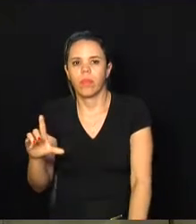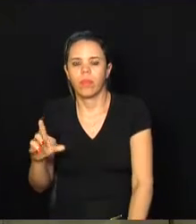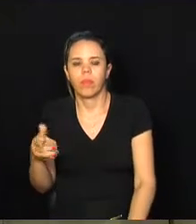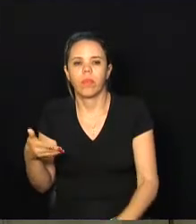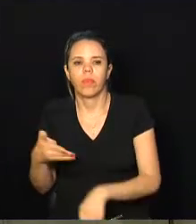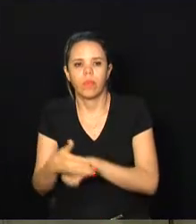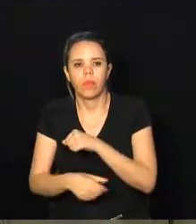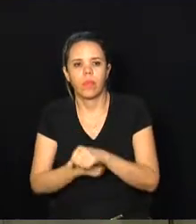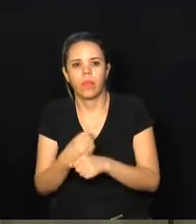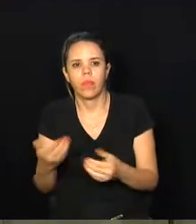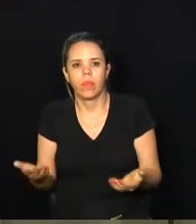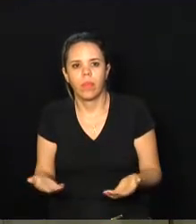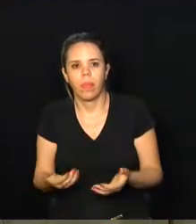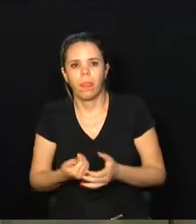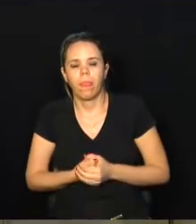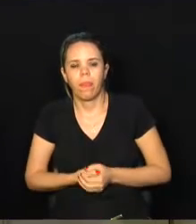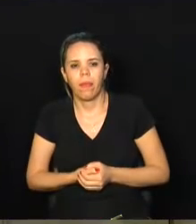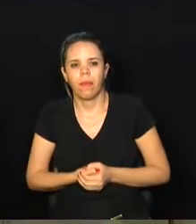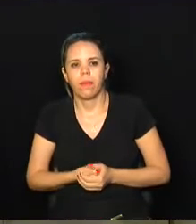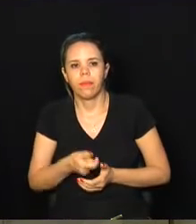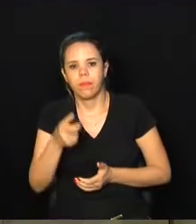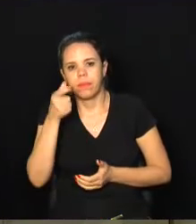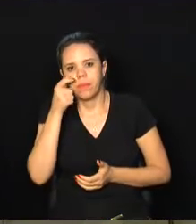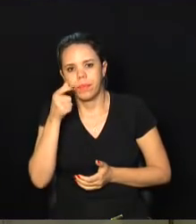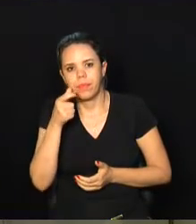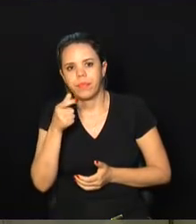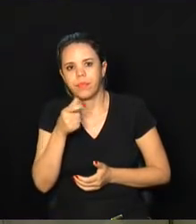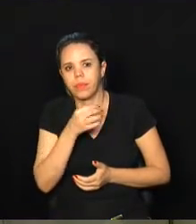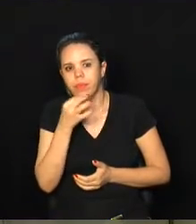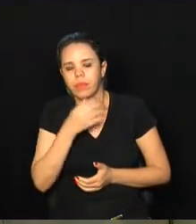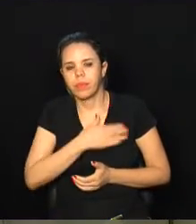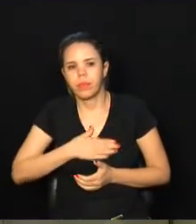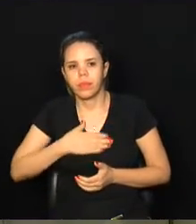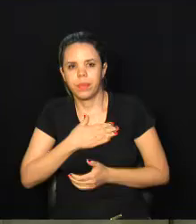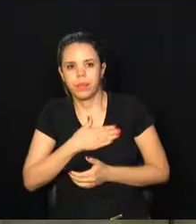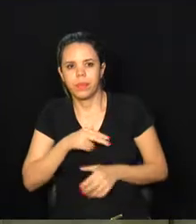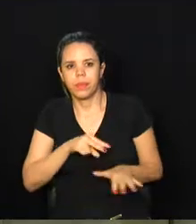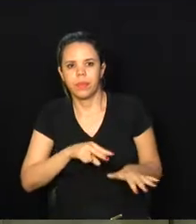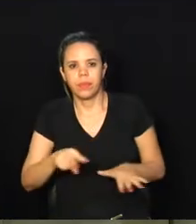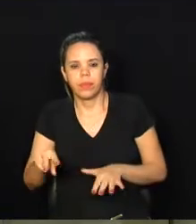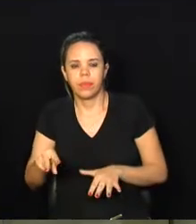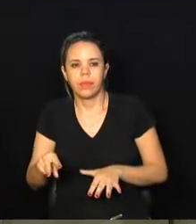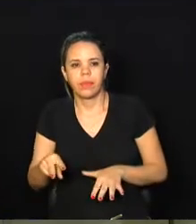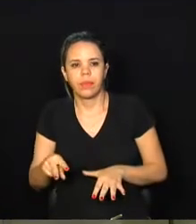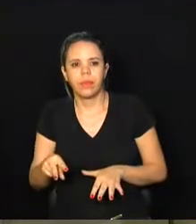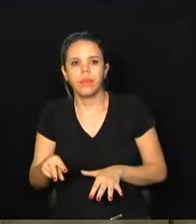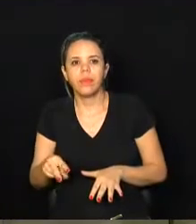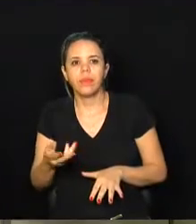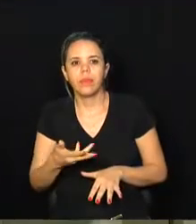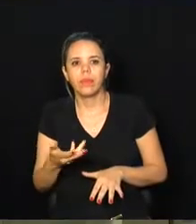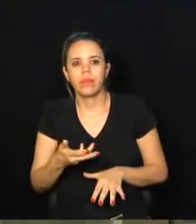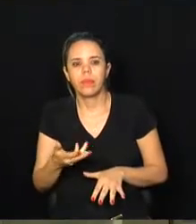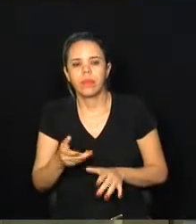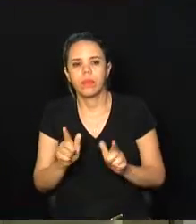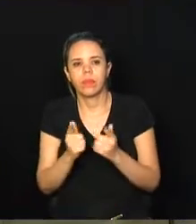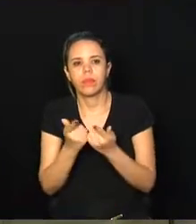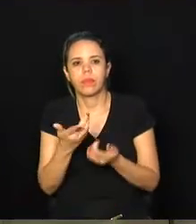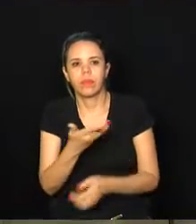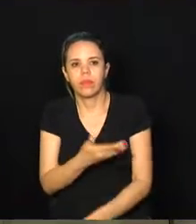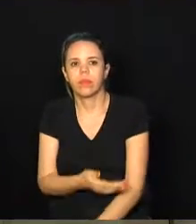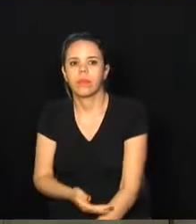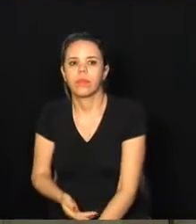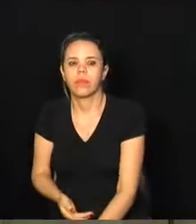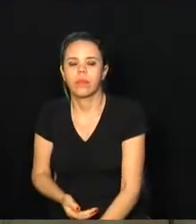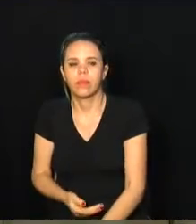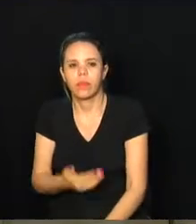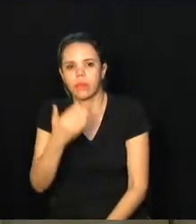esse ano e vejo tudo isso com muito bons olhos. Essa semana te chamaram de otimista, né, no grupo. Porque você tava...